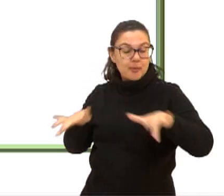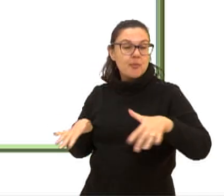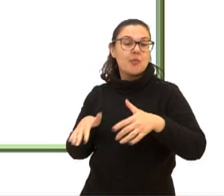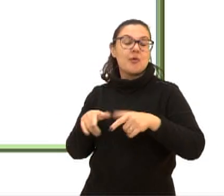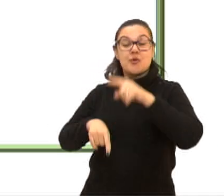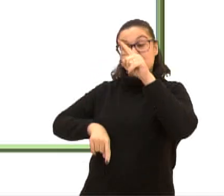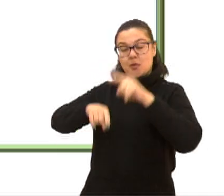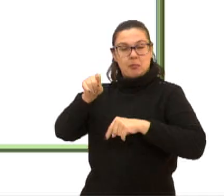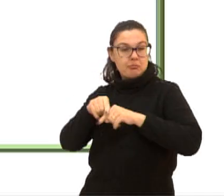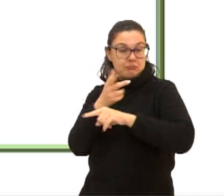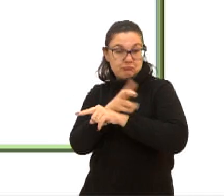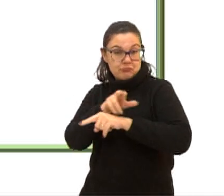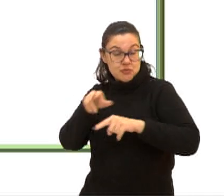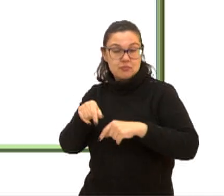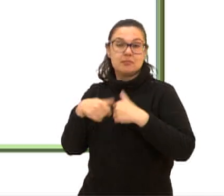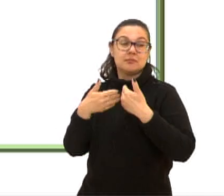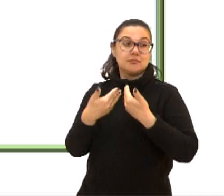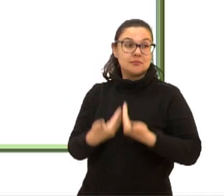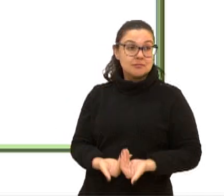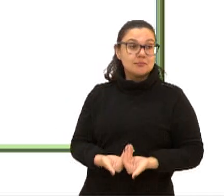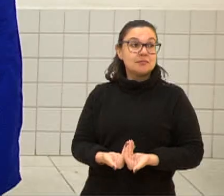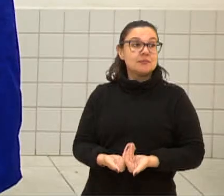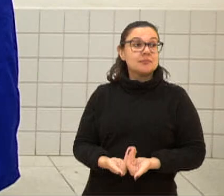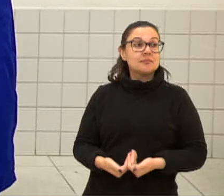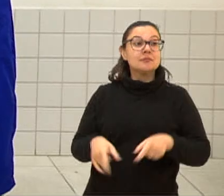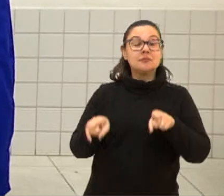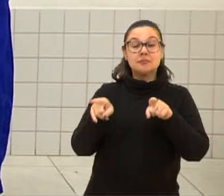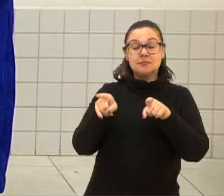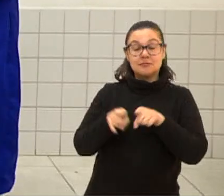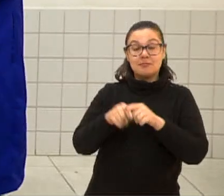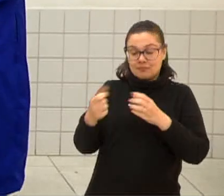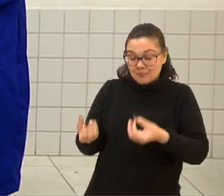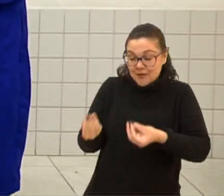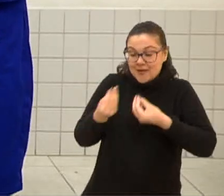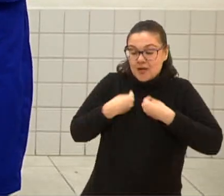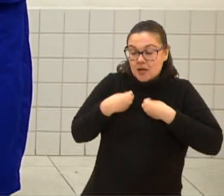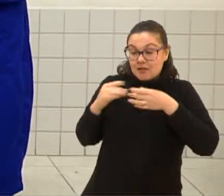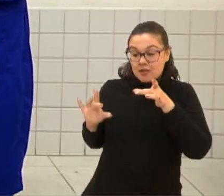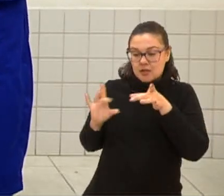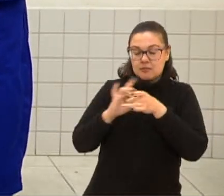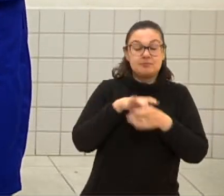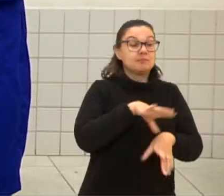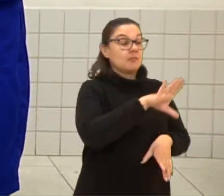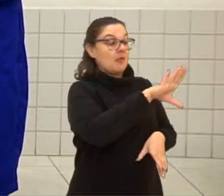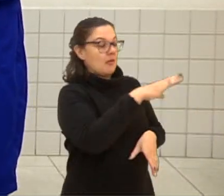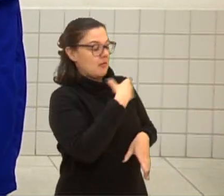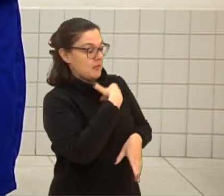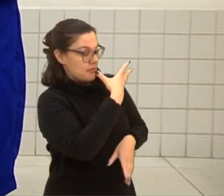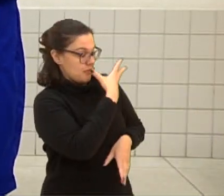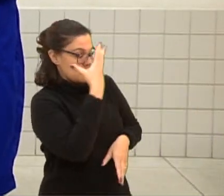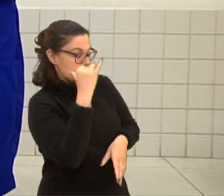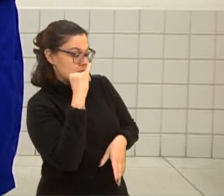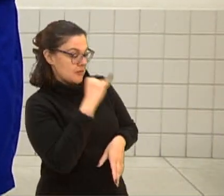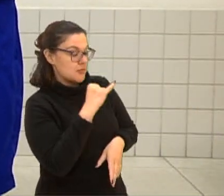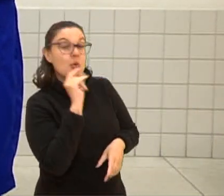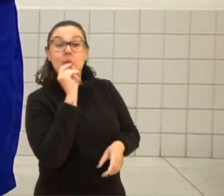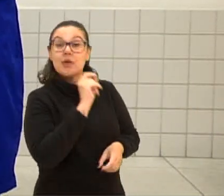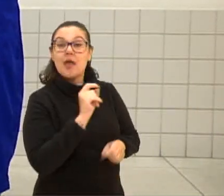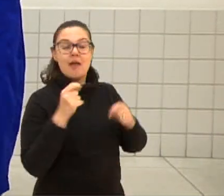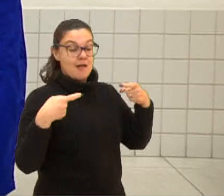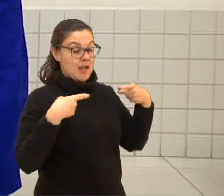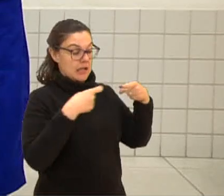com objetos, enfim. Então também traz essa ligação. Eu esqueci de falar o que é a Guerra dos